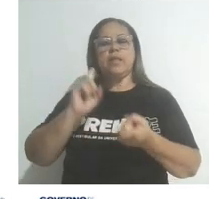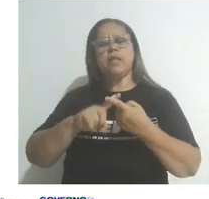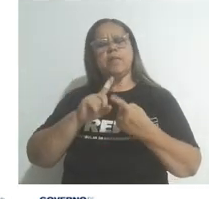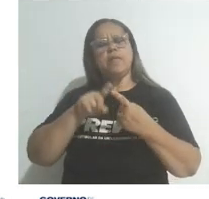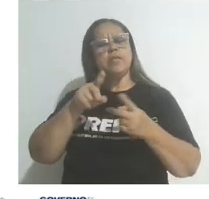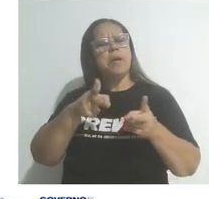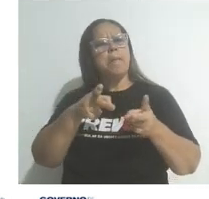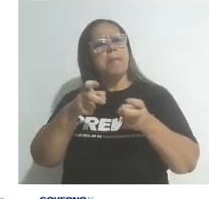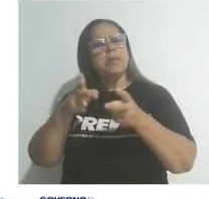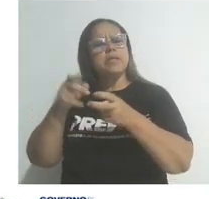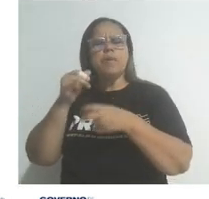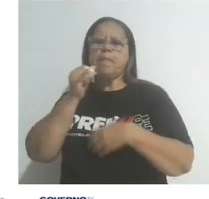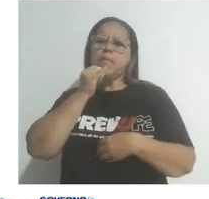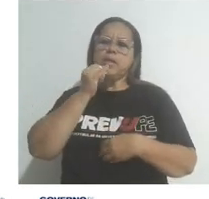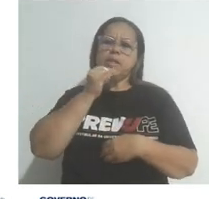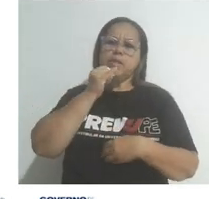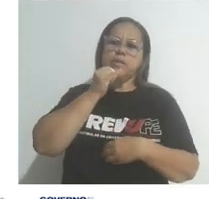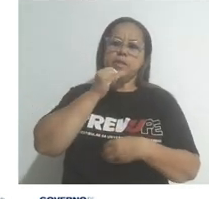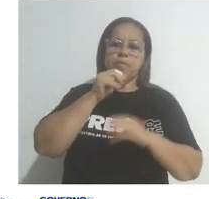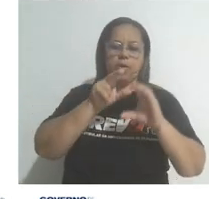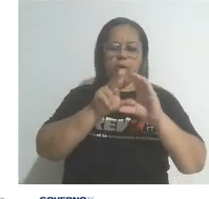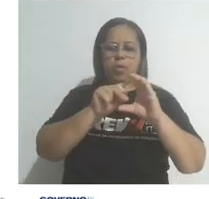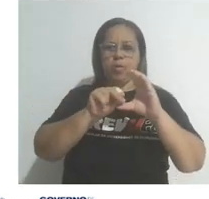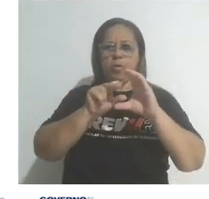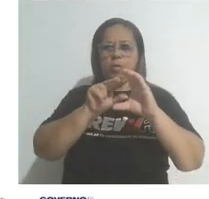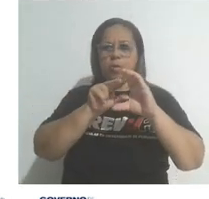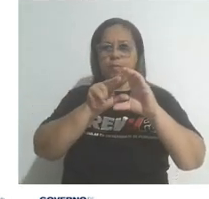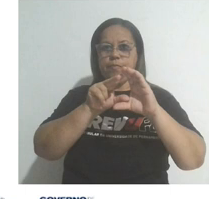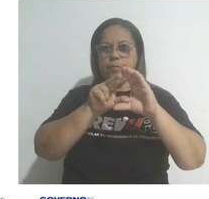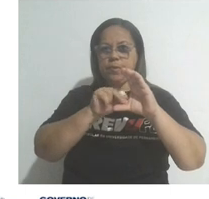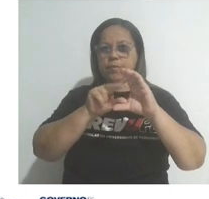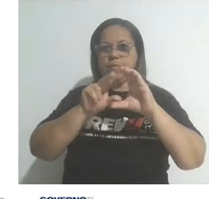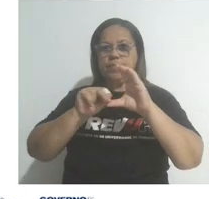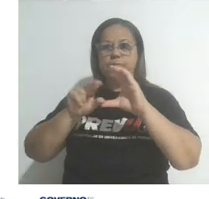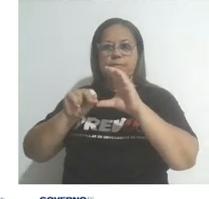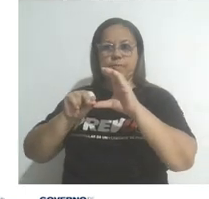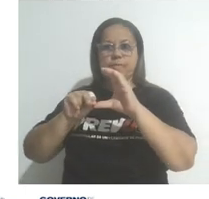também que vocês percebam, por exemplo, que o cloroplasto é uma estrutura